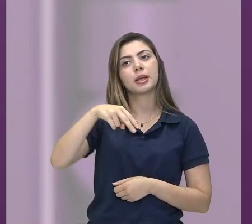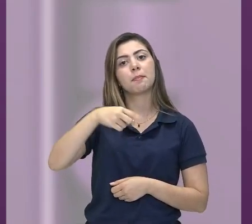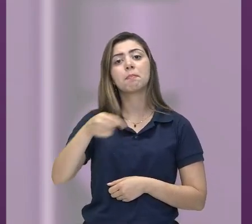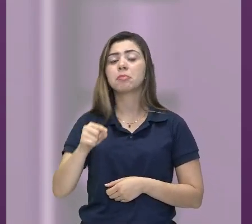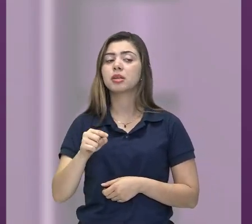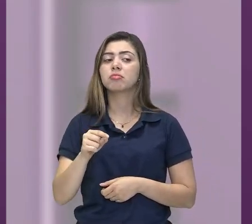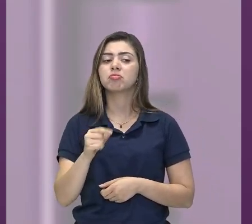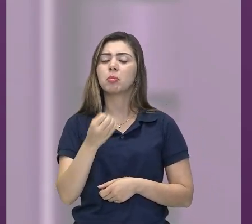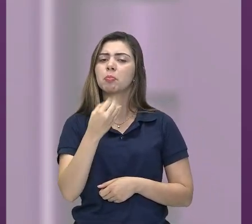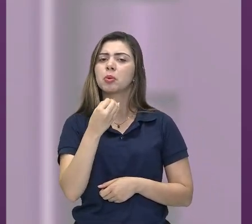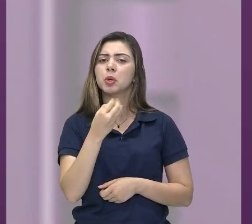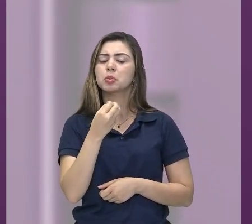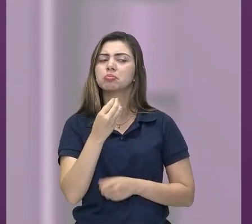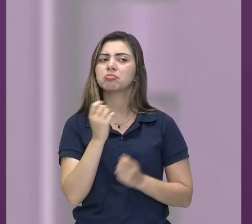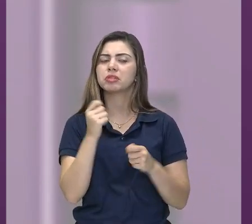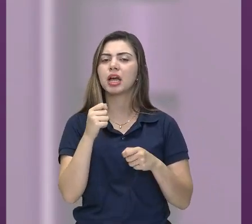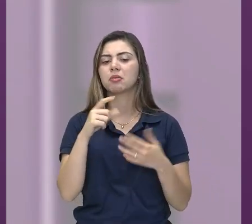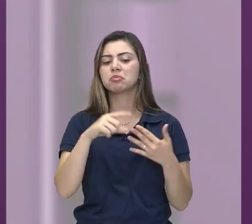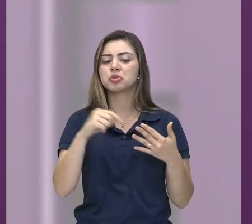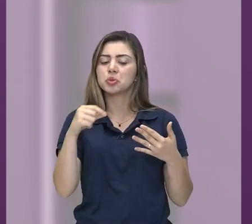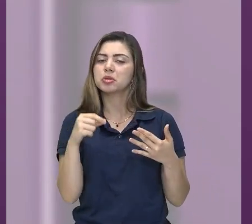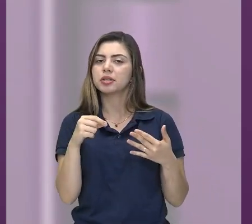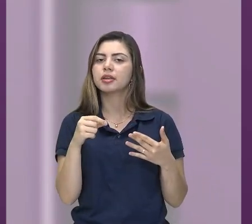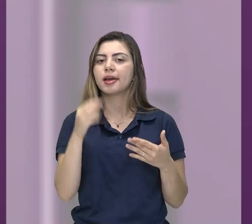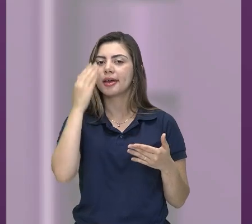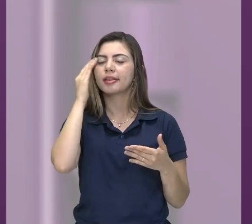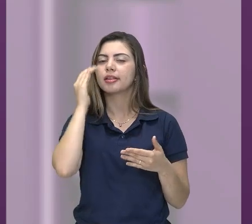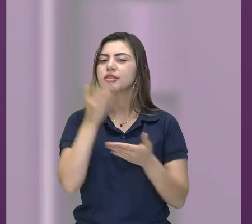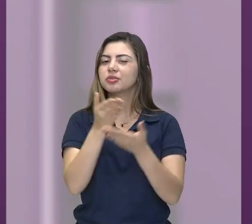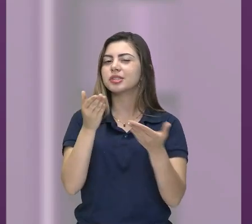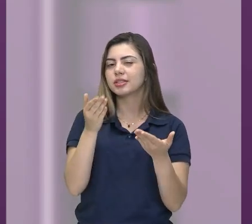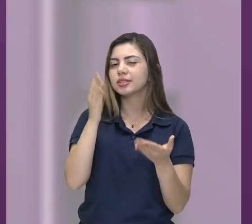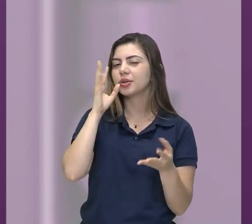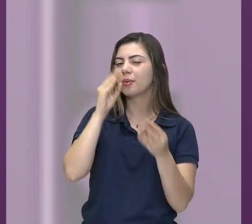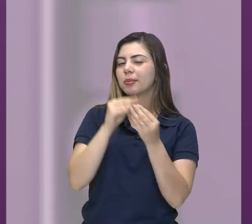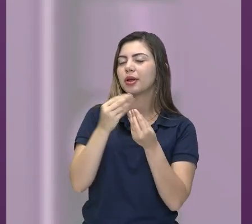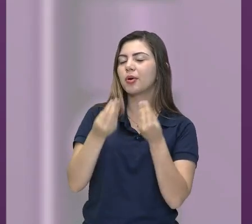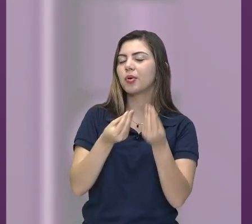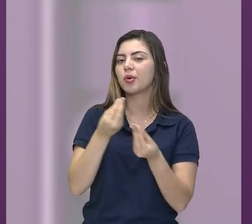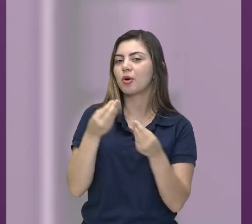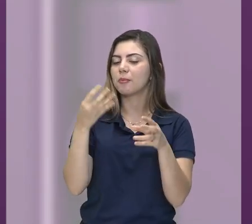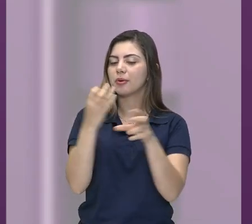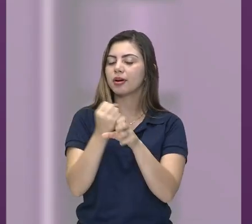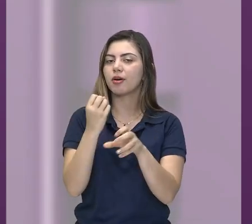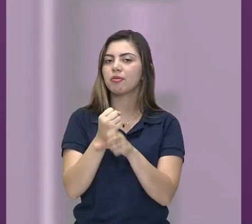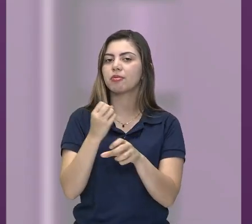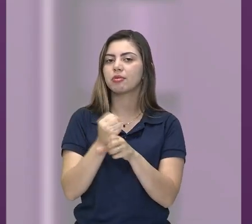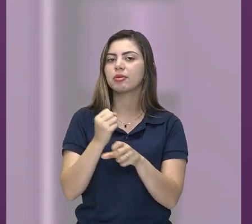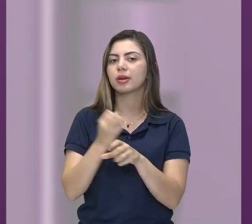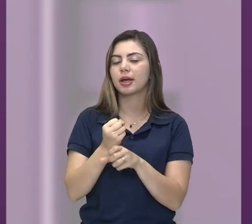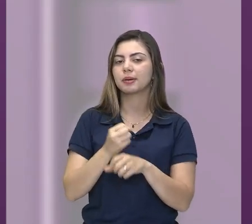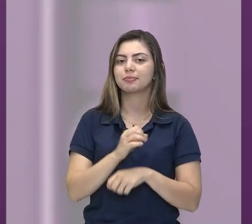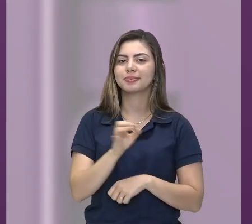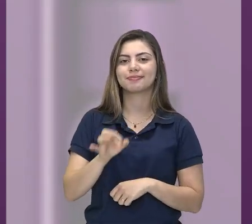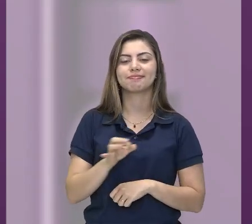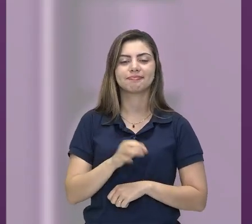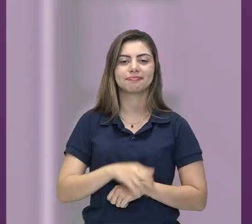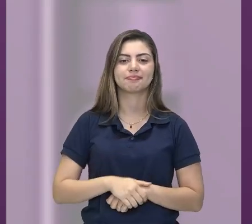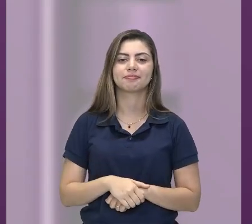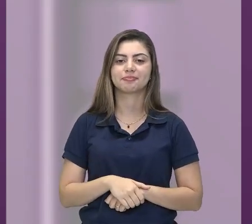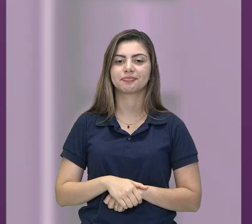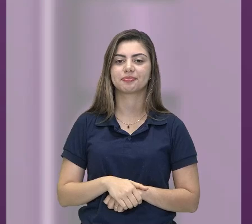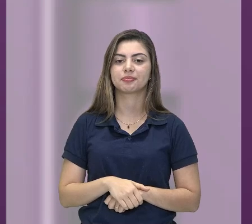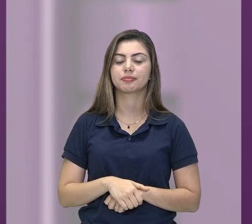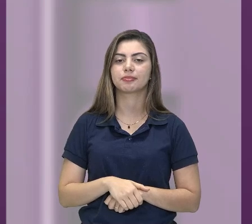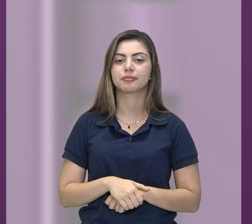está ótimo. A gente entende que o aluno compreendeu o funcionamento aí algébrico da coisa, né? A gente